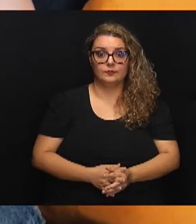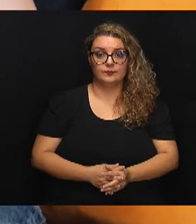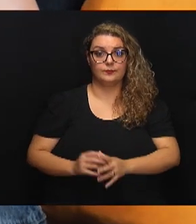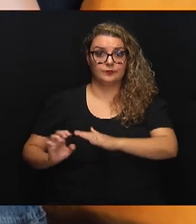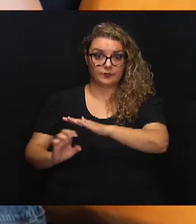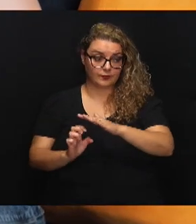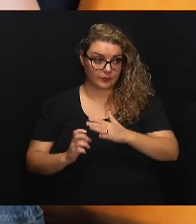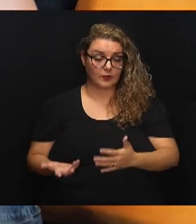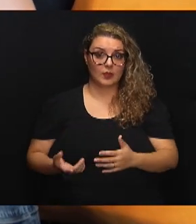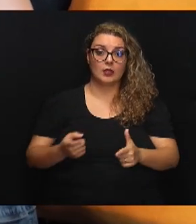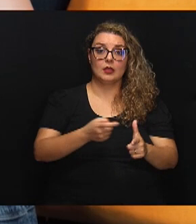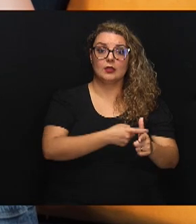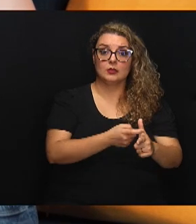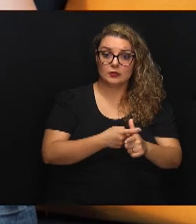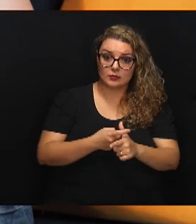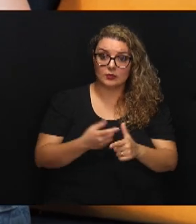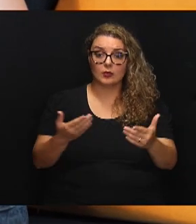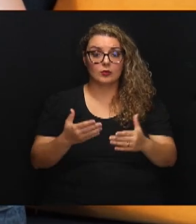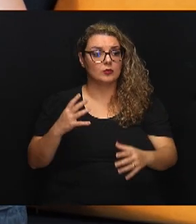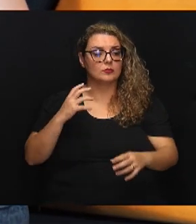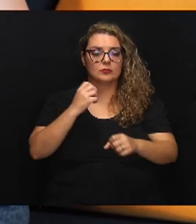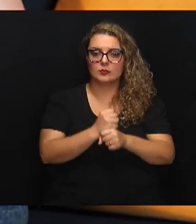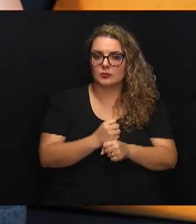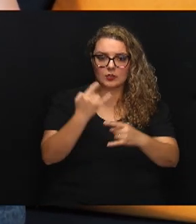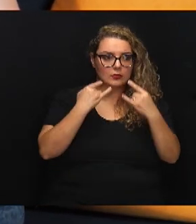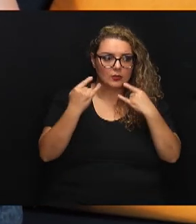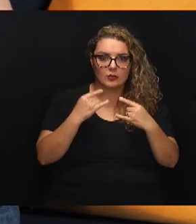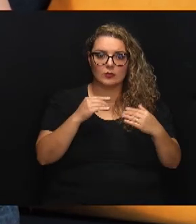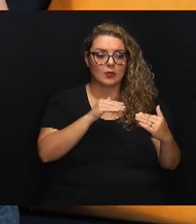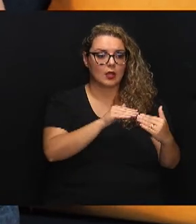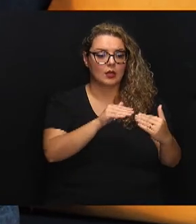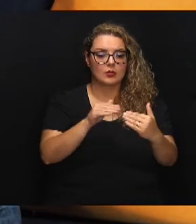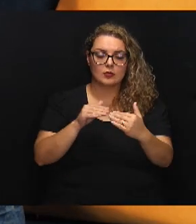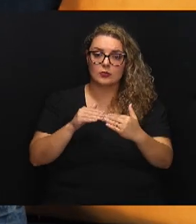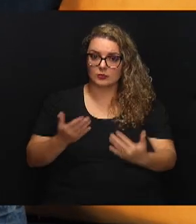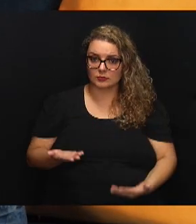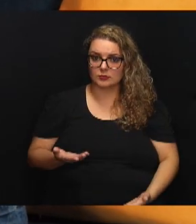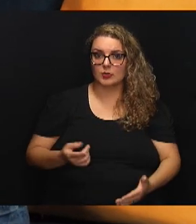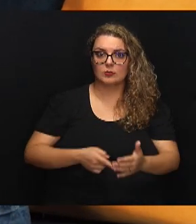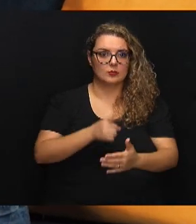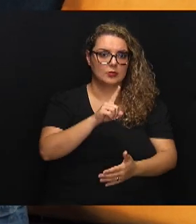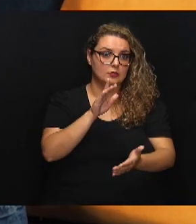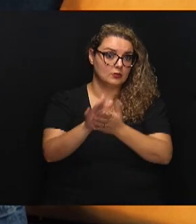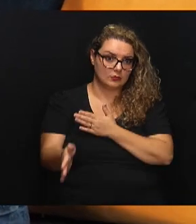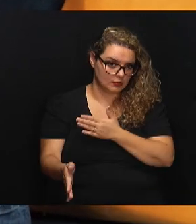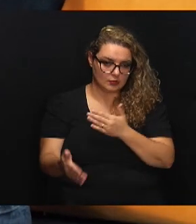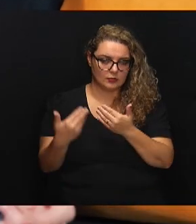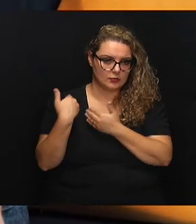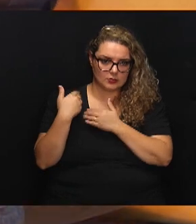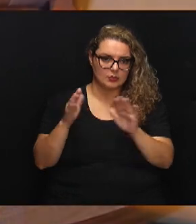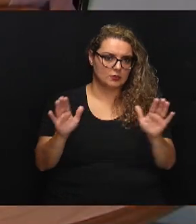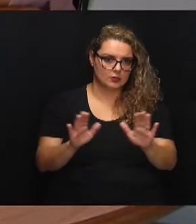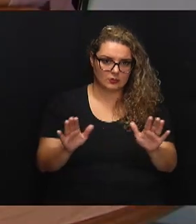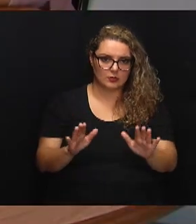está devendo, elas hoje têm um total de interesse em fazer o quê? Acordos. Então, primeiro, não fuja da responsabilidade. Né? Eu sei